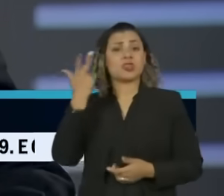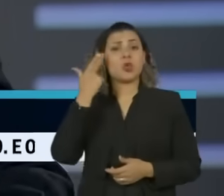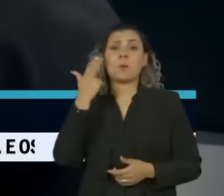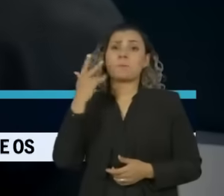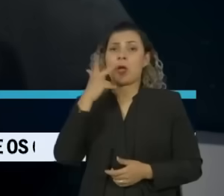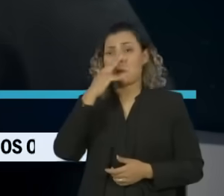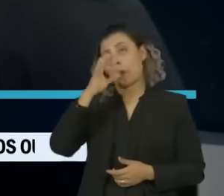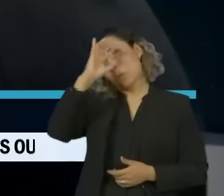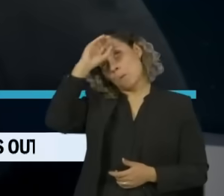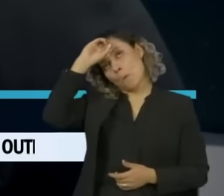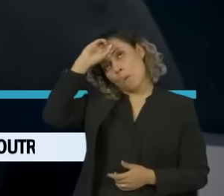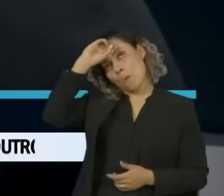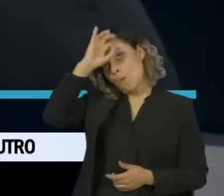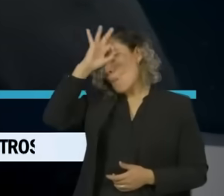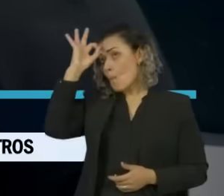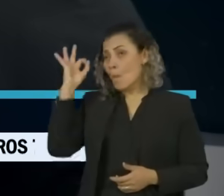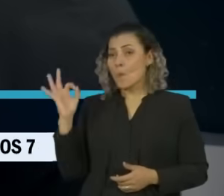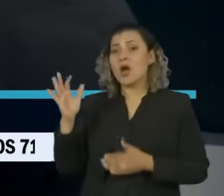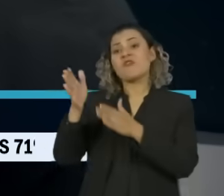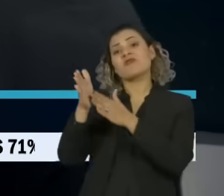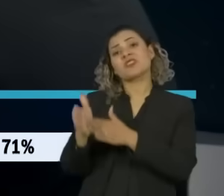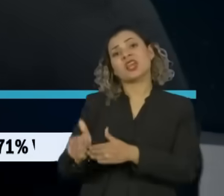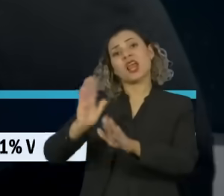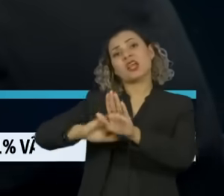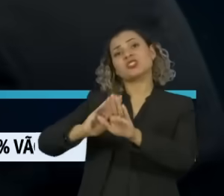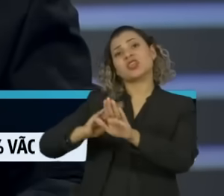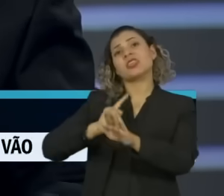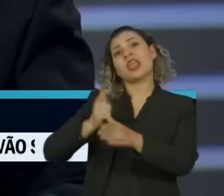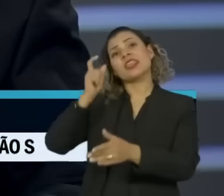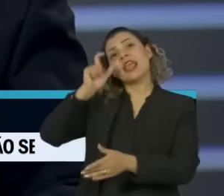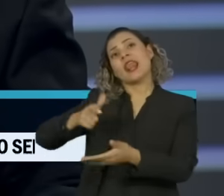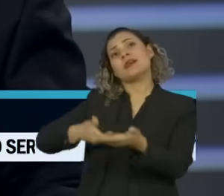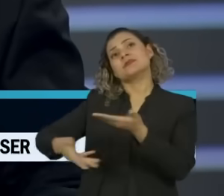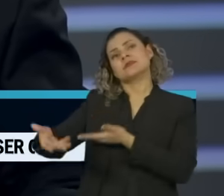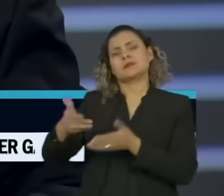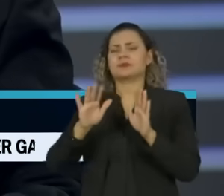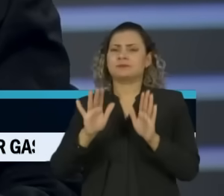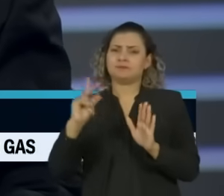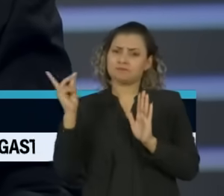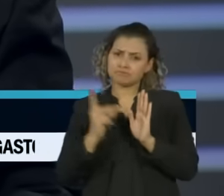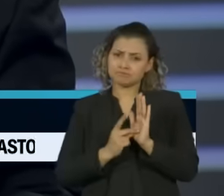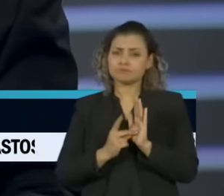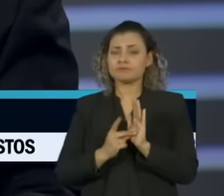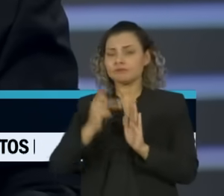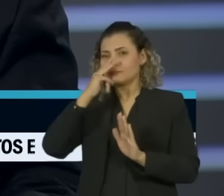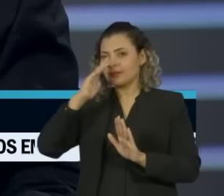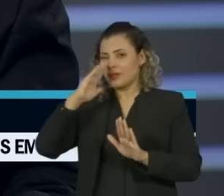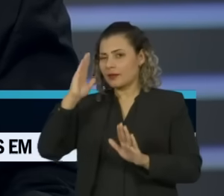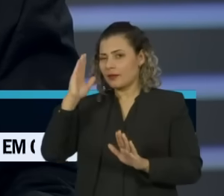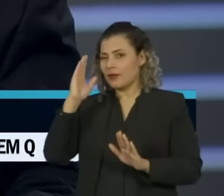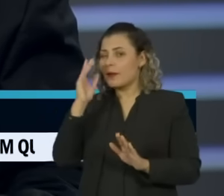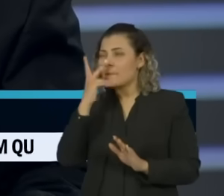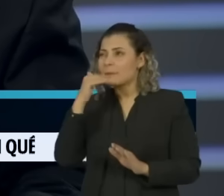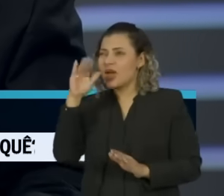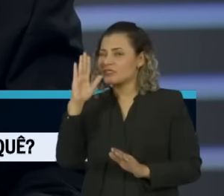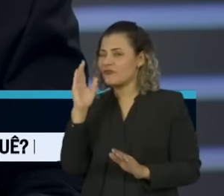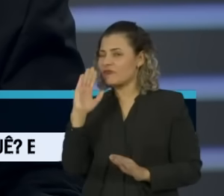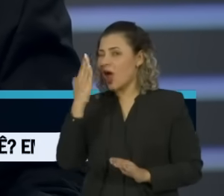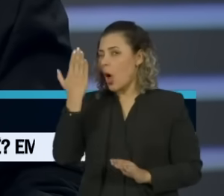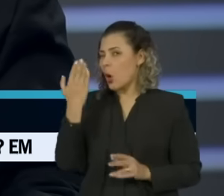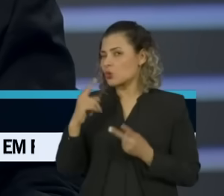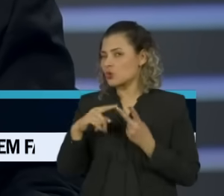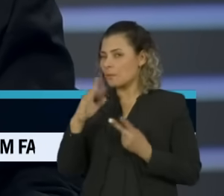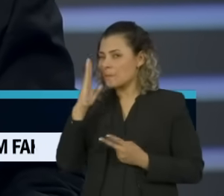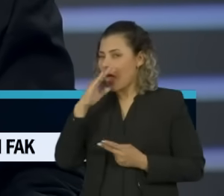profundamente ingênuo, que toda fidelidade tem preço, né? Mas independente desse olhar mais cético ou talvez mais cínico, em